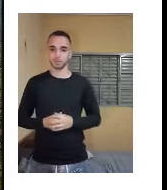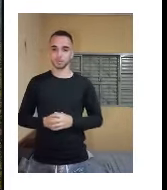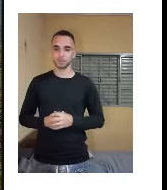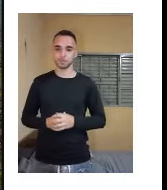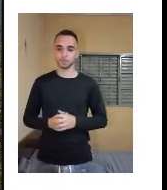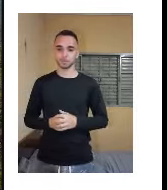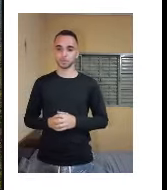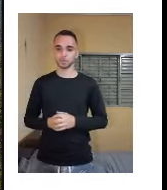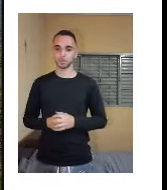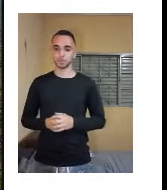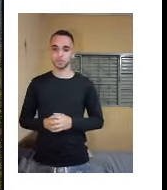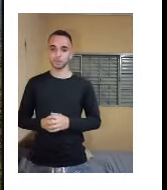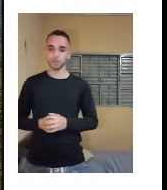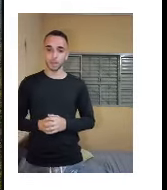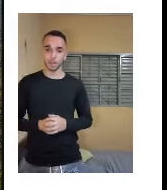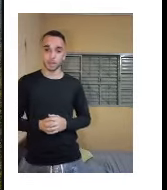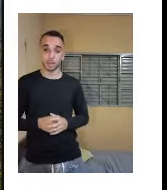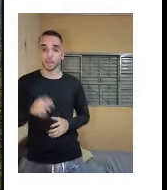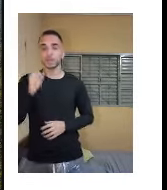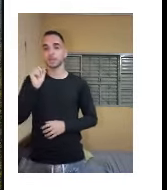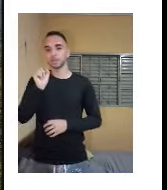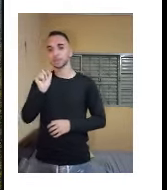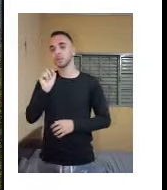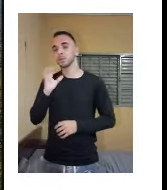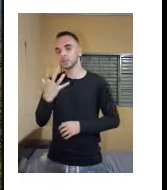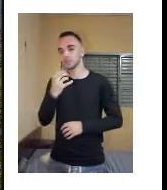áreas cada vez mais,